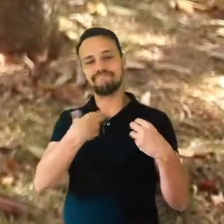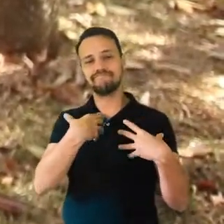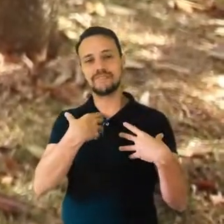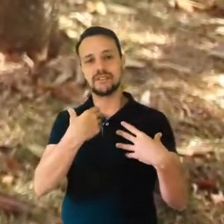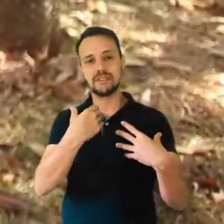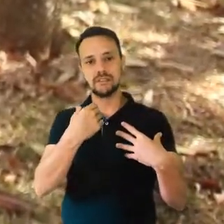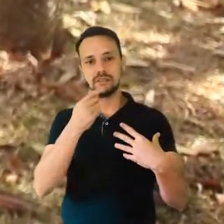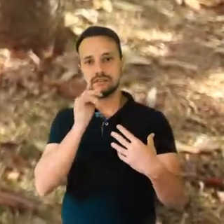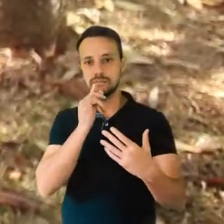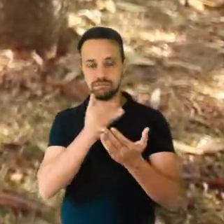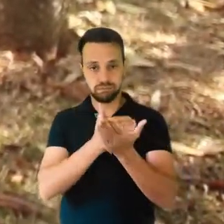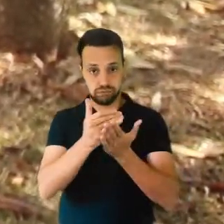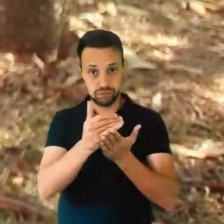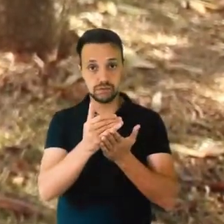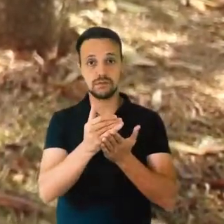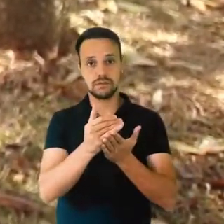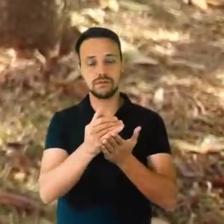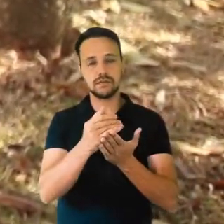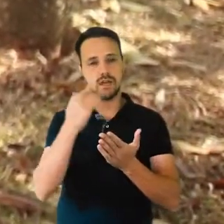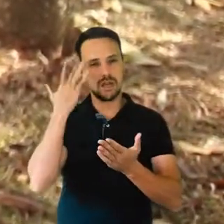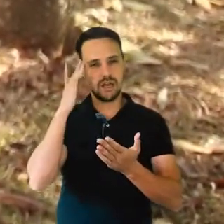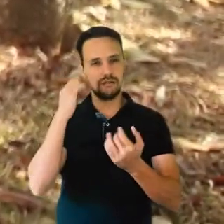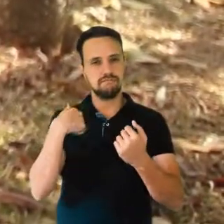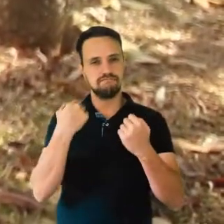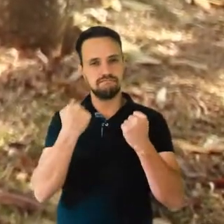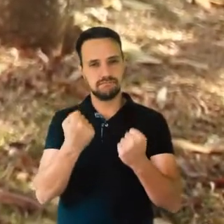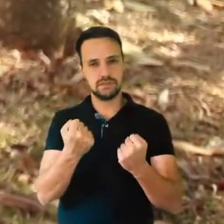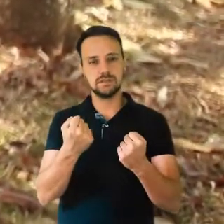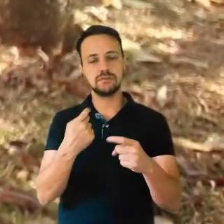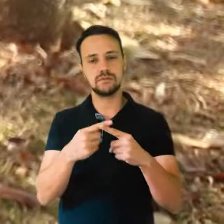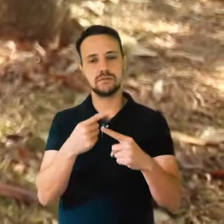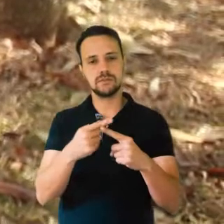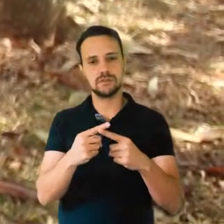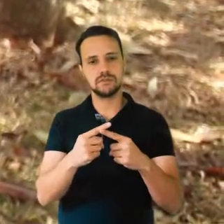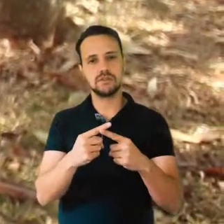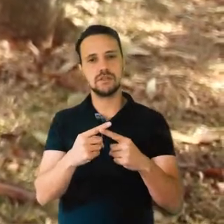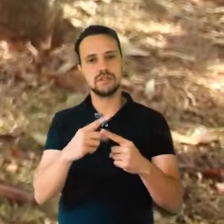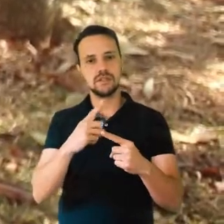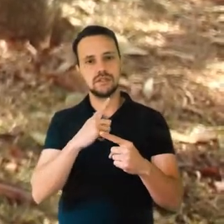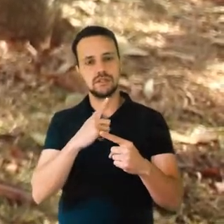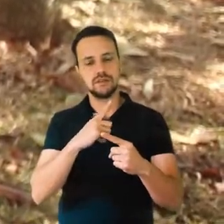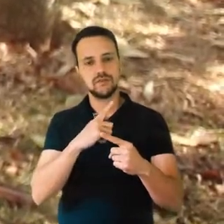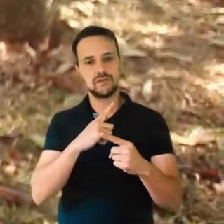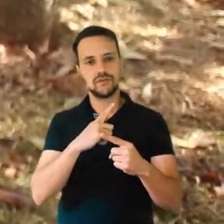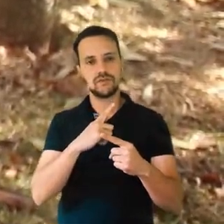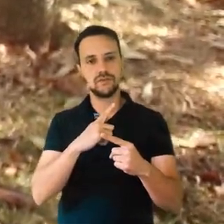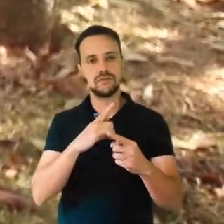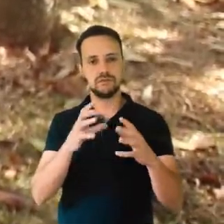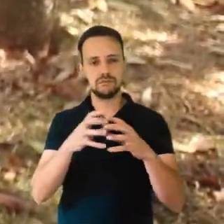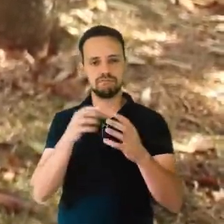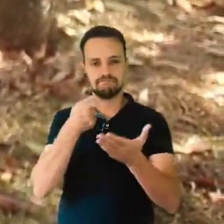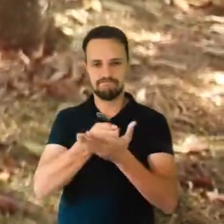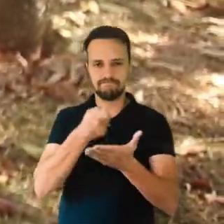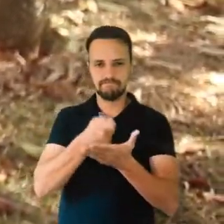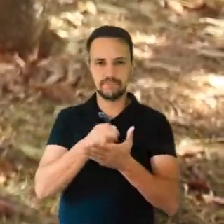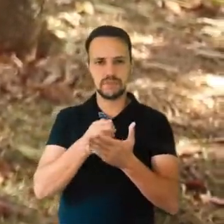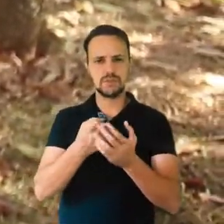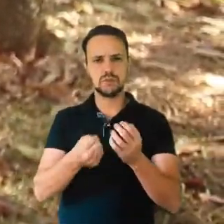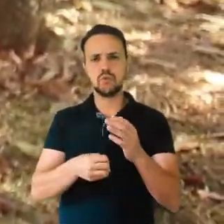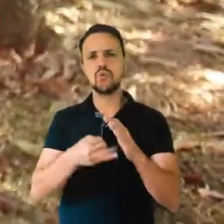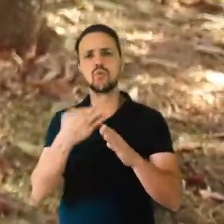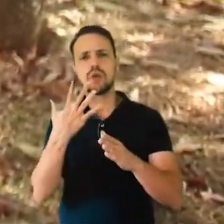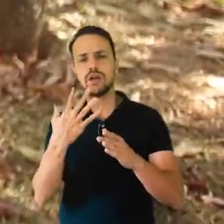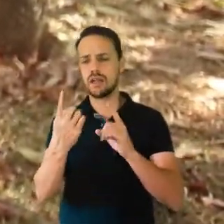ensina. Então, no começo, acho que o que pesou bastante foi a demanda de ter que cumprir